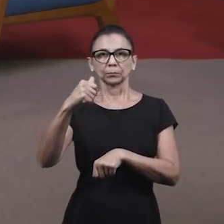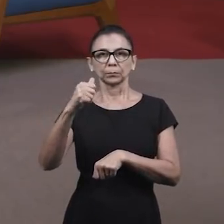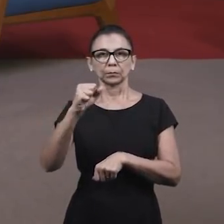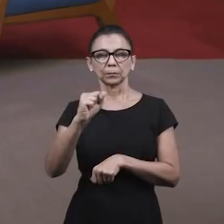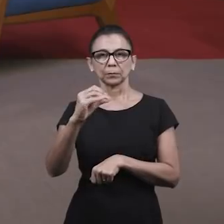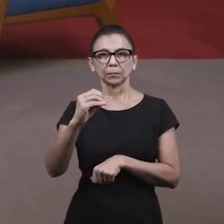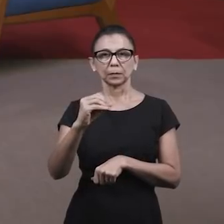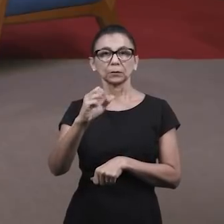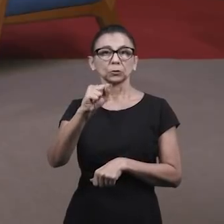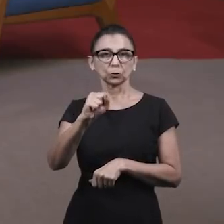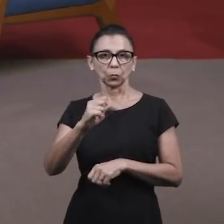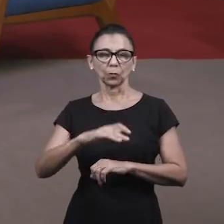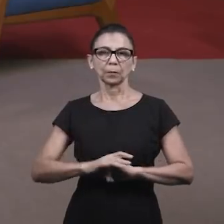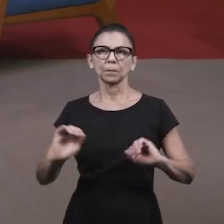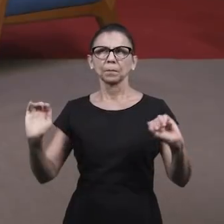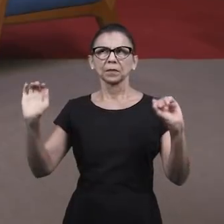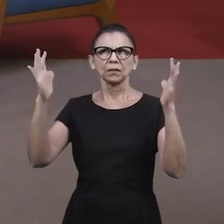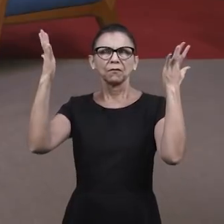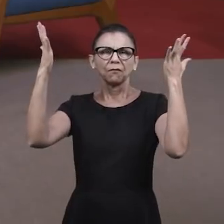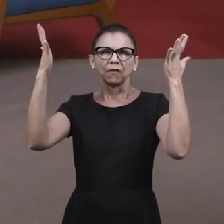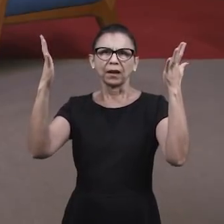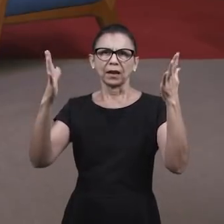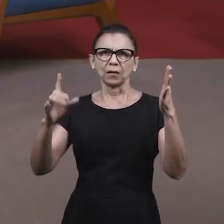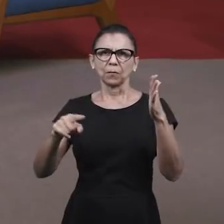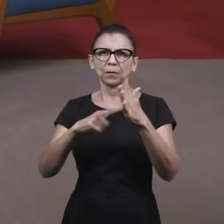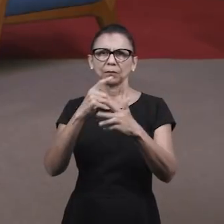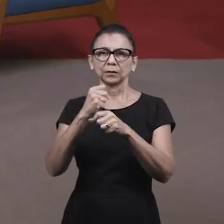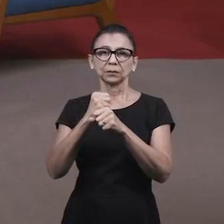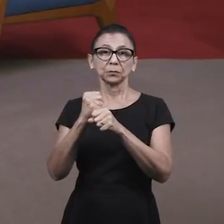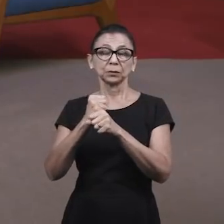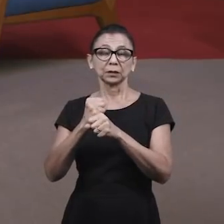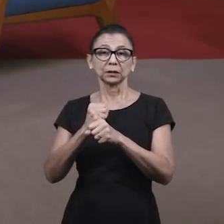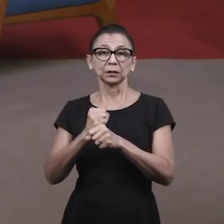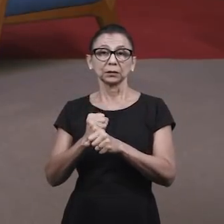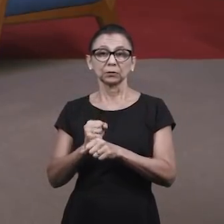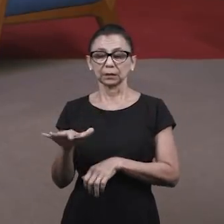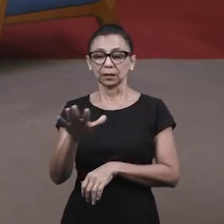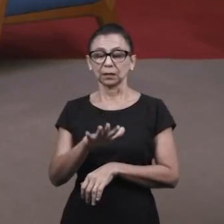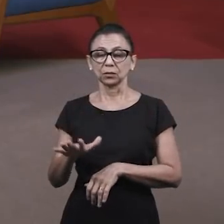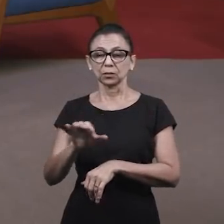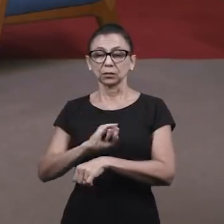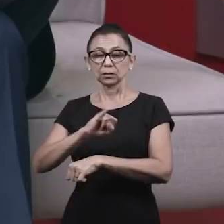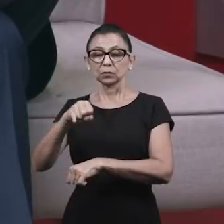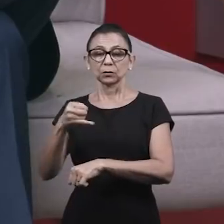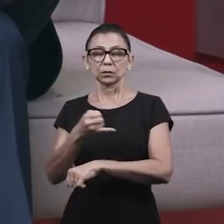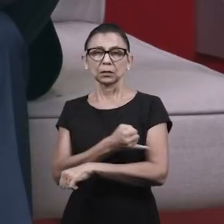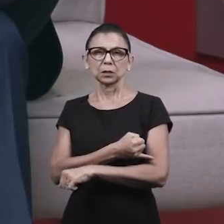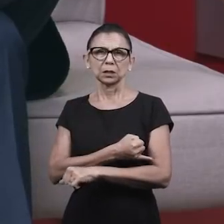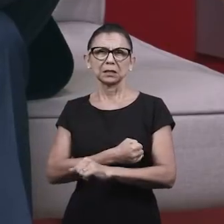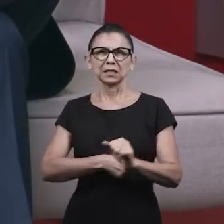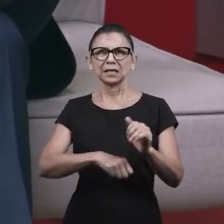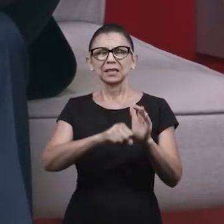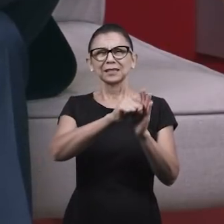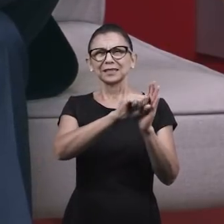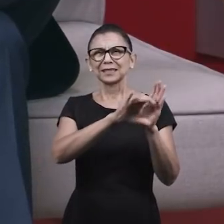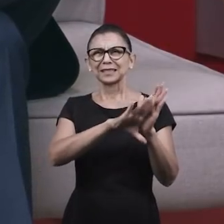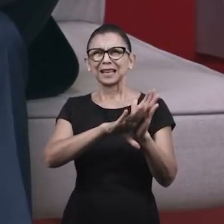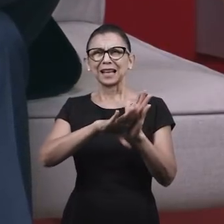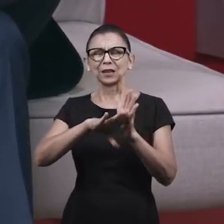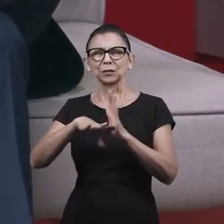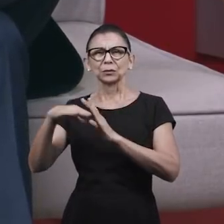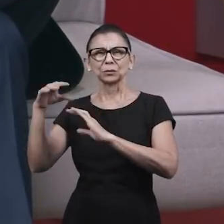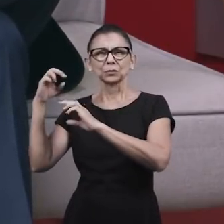trechos dessa passagem bíblica que diz assim: Jesus tomou o pão e disse: isso é o meu corpo, tomando o